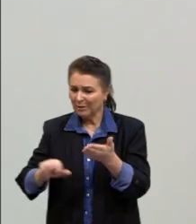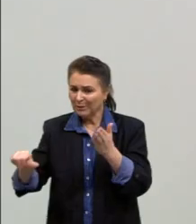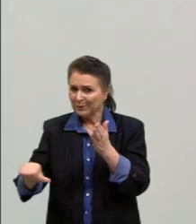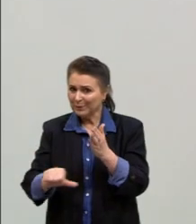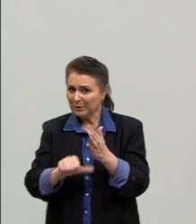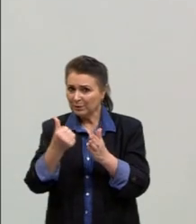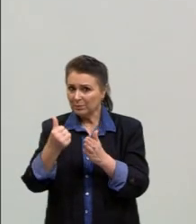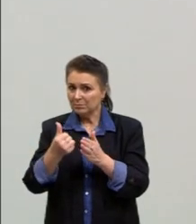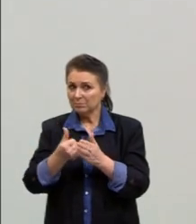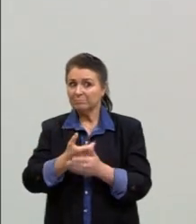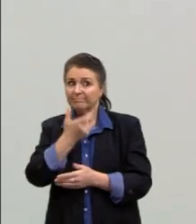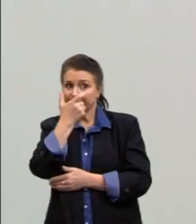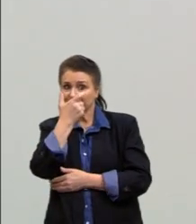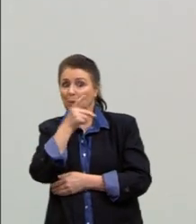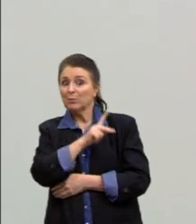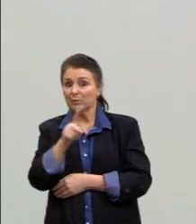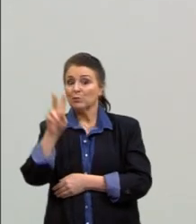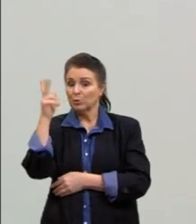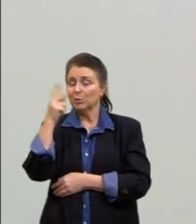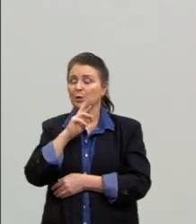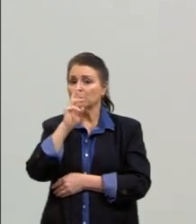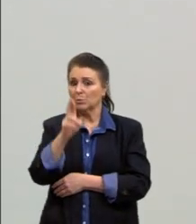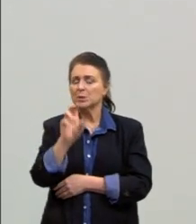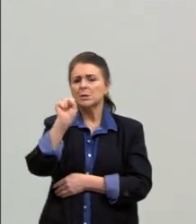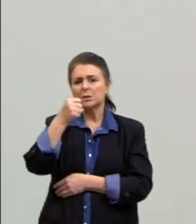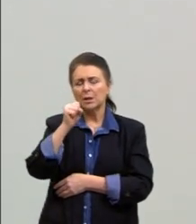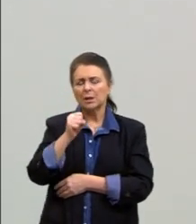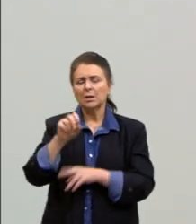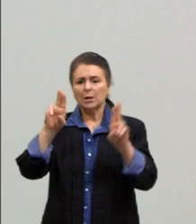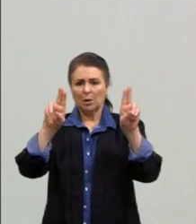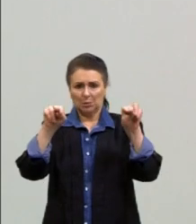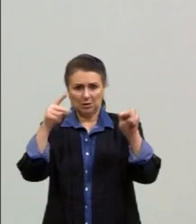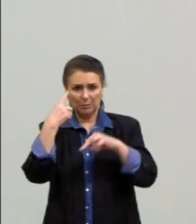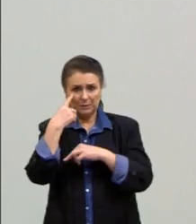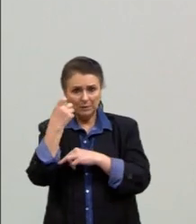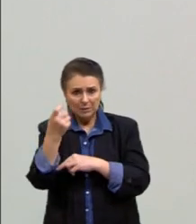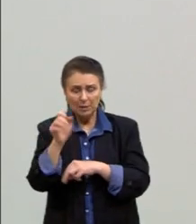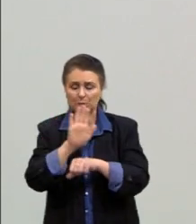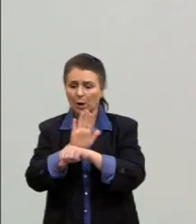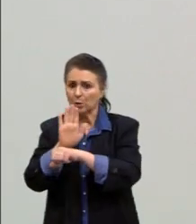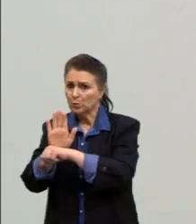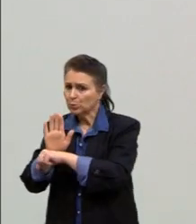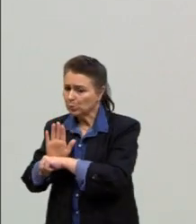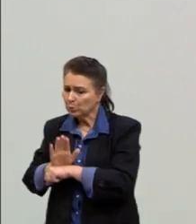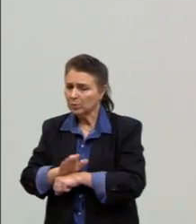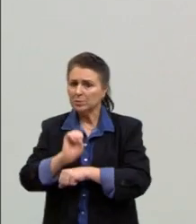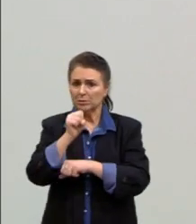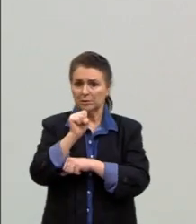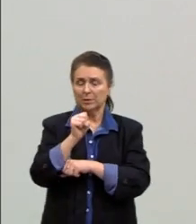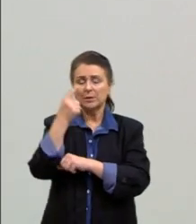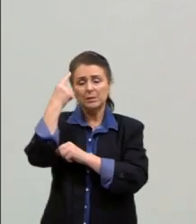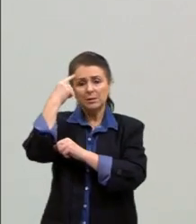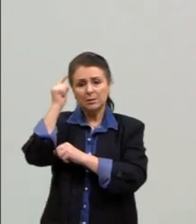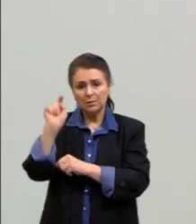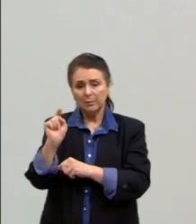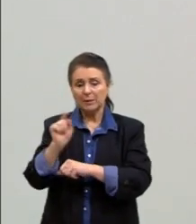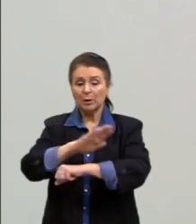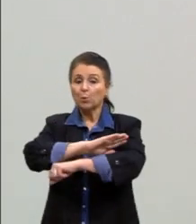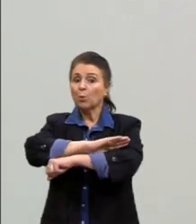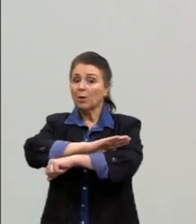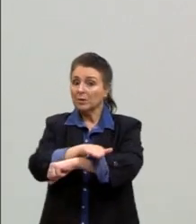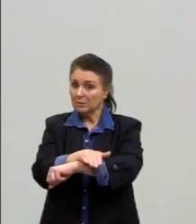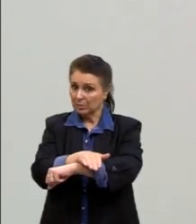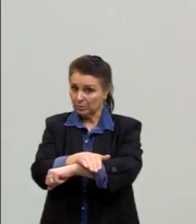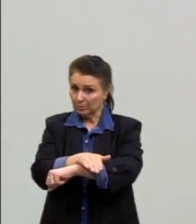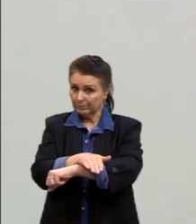eu acho que pode ajudar sim esse tema Ele é bem interessante eu acho que a gente pensa mais na questão do racismo né